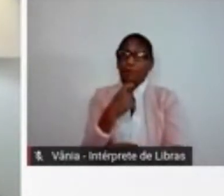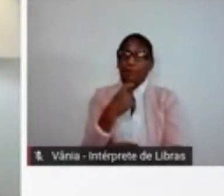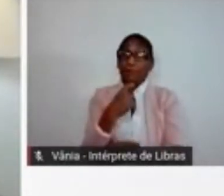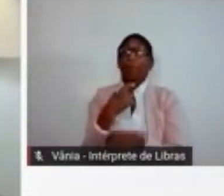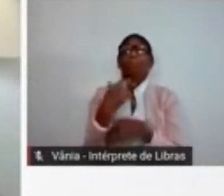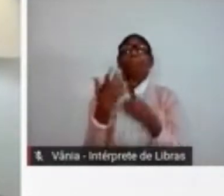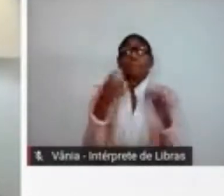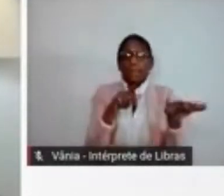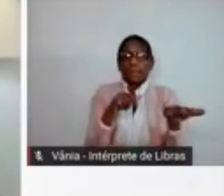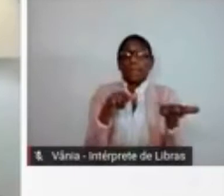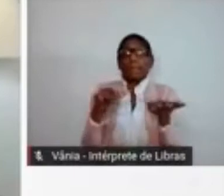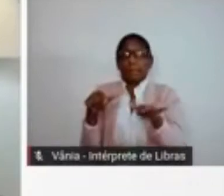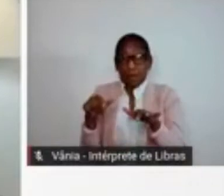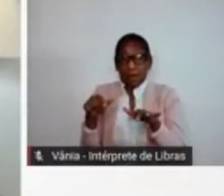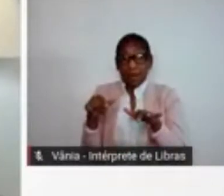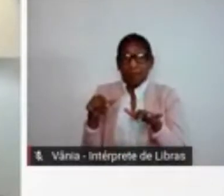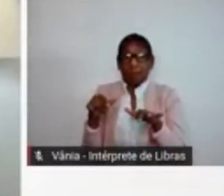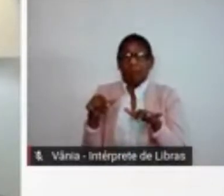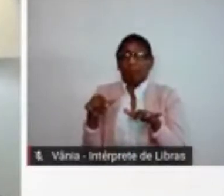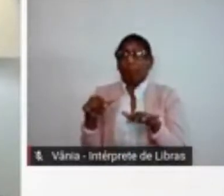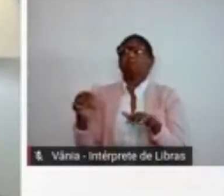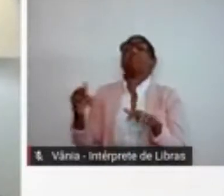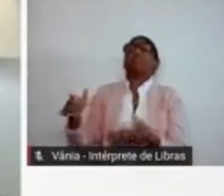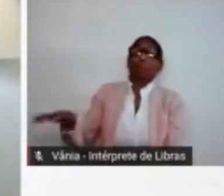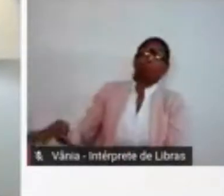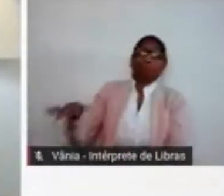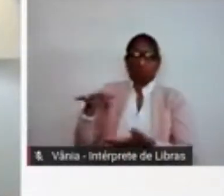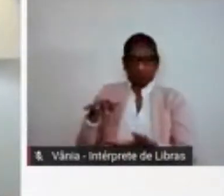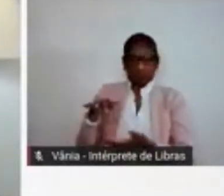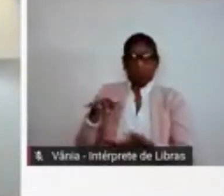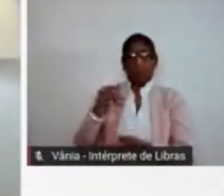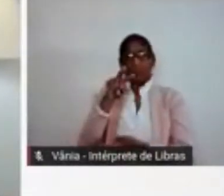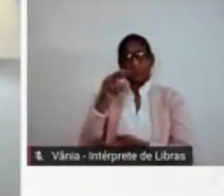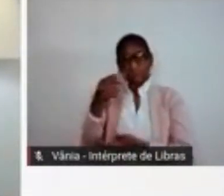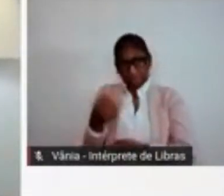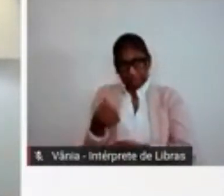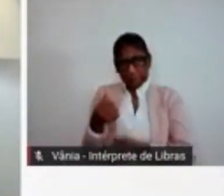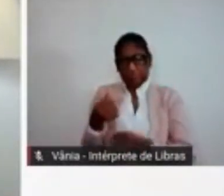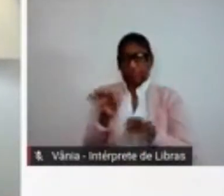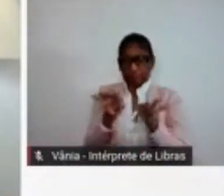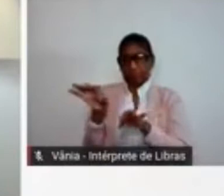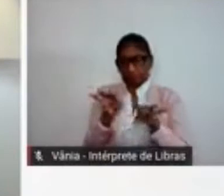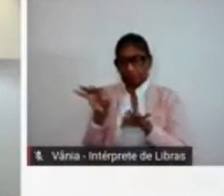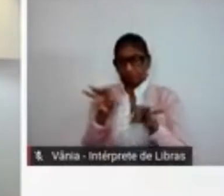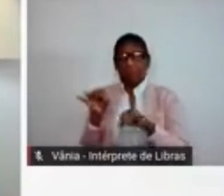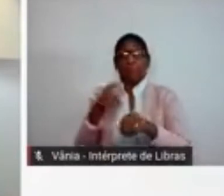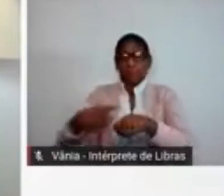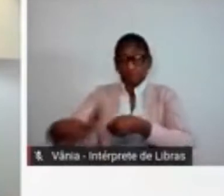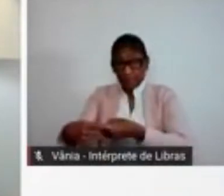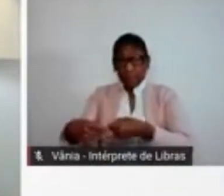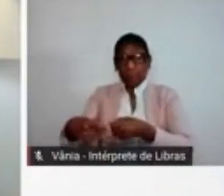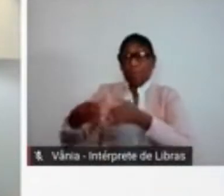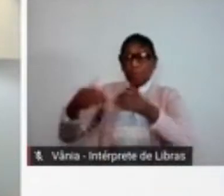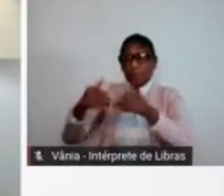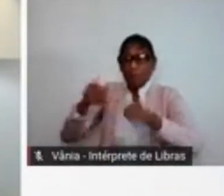Nessa semana nós recebemos, no final de semana, 28 recursos de municípios solicitando a reconsideração dos dados. A partir dessa